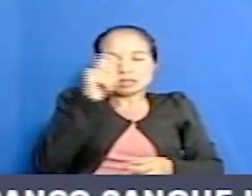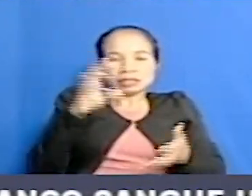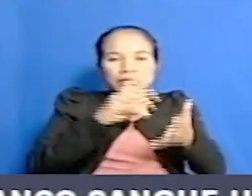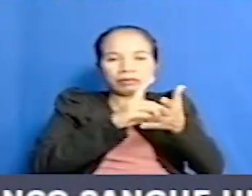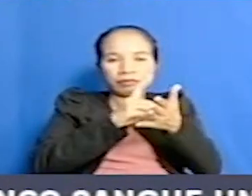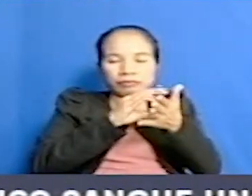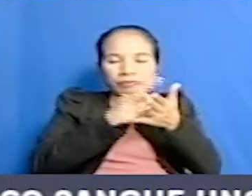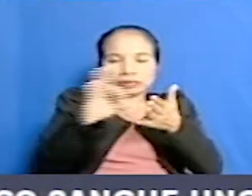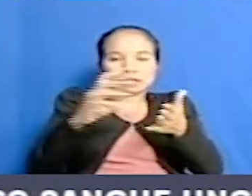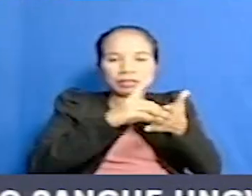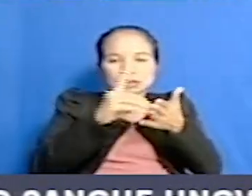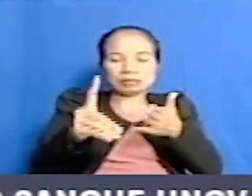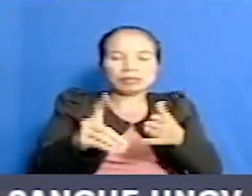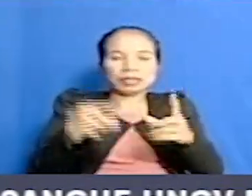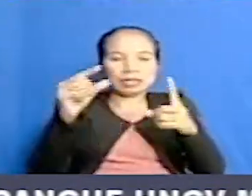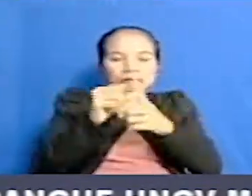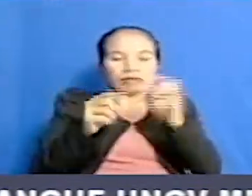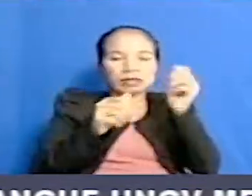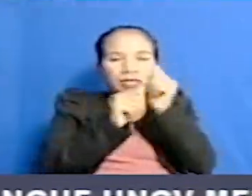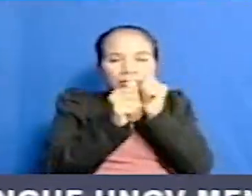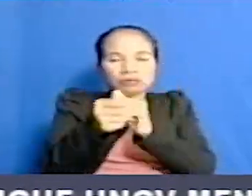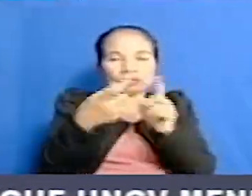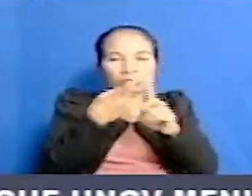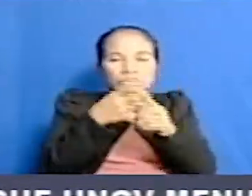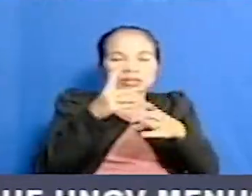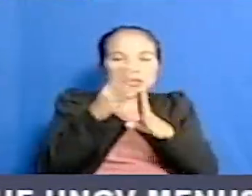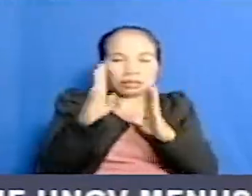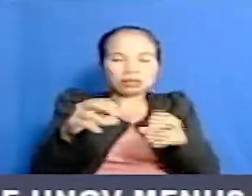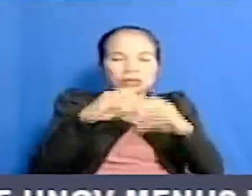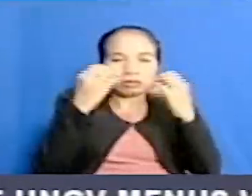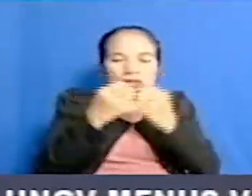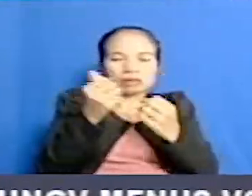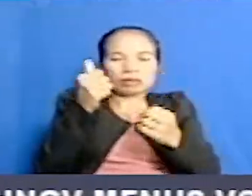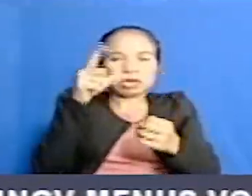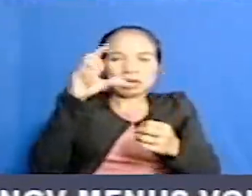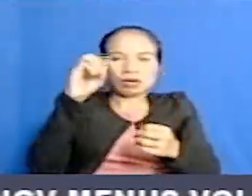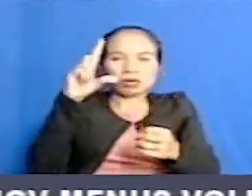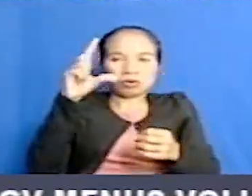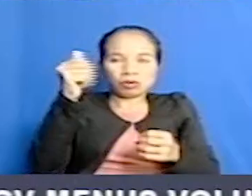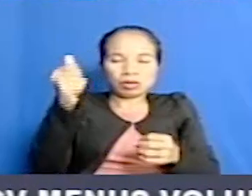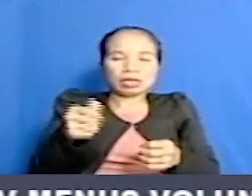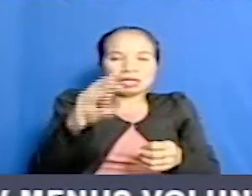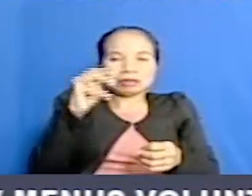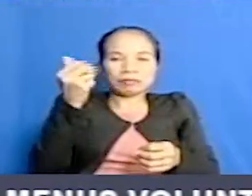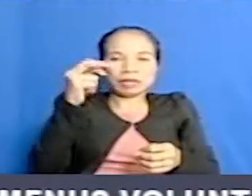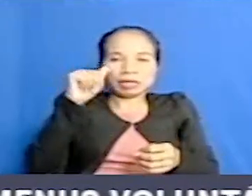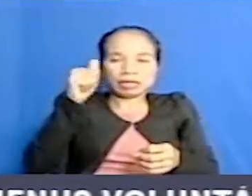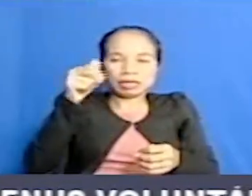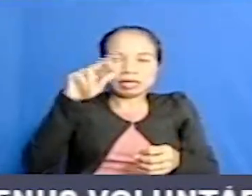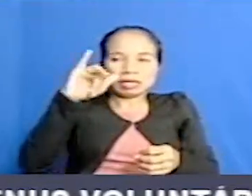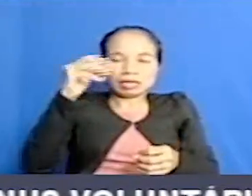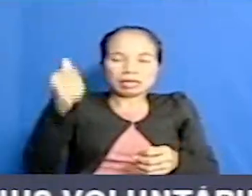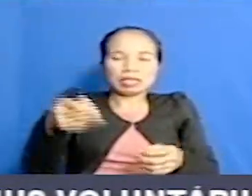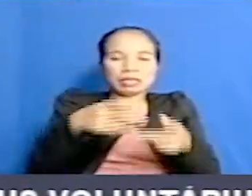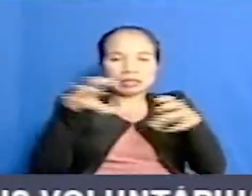Terça-feira, semana ne, lhe hirakne hatoo, justi diretora Fundação Alola, Maria Imaculada Guterres, e hanya serviço fatin